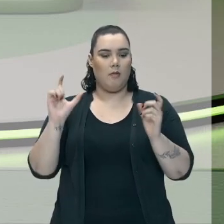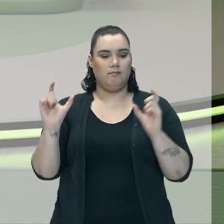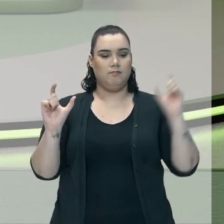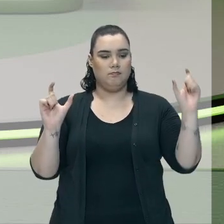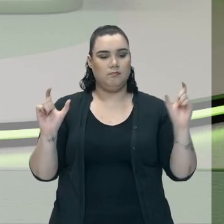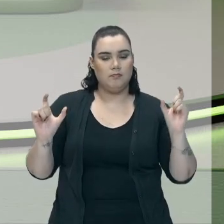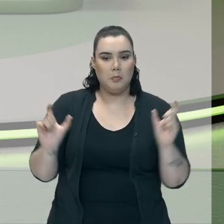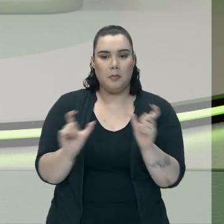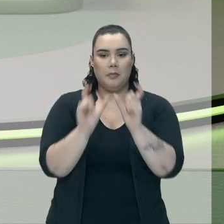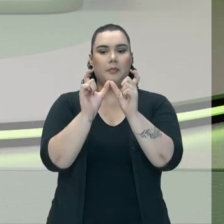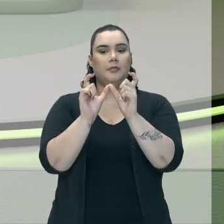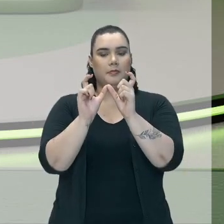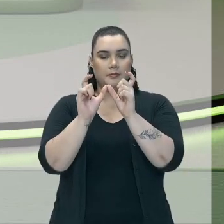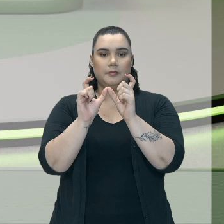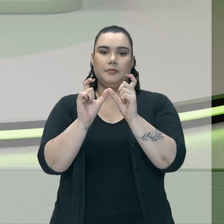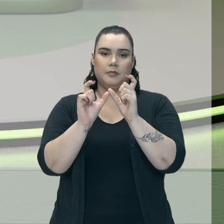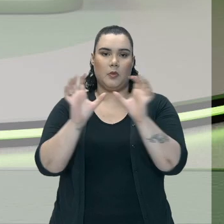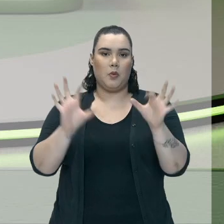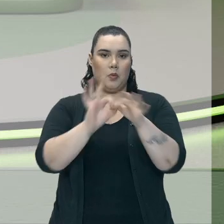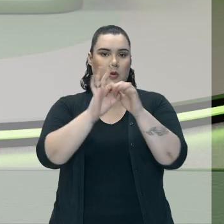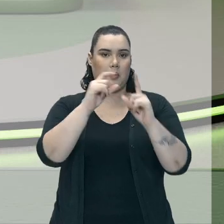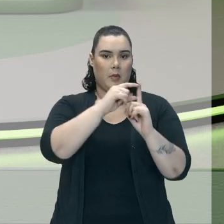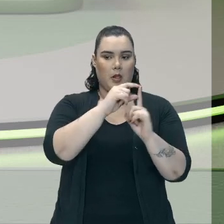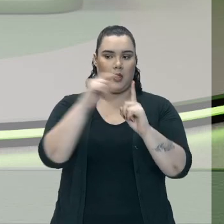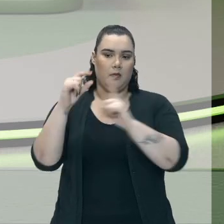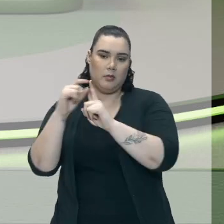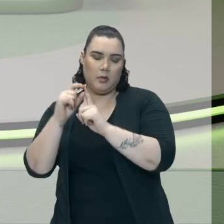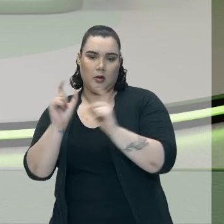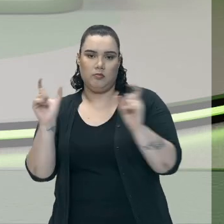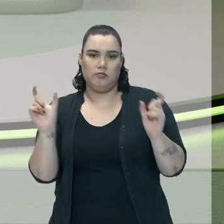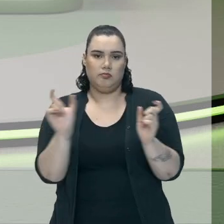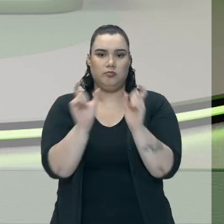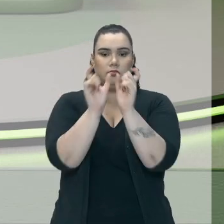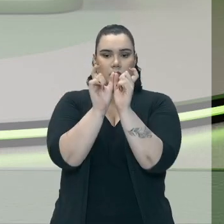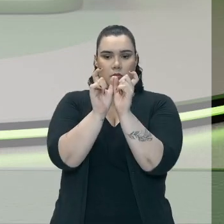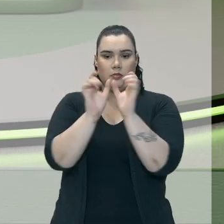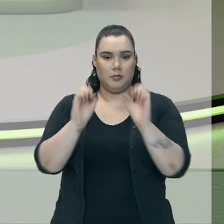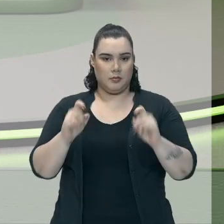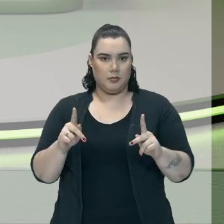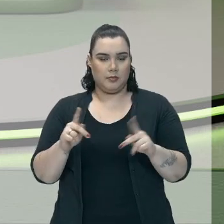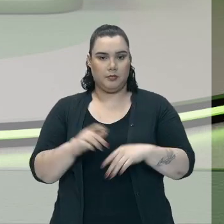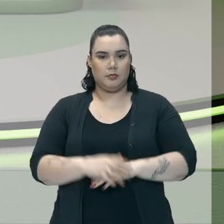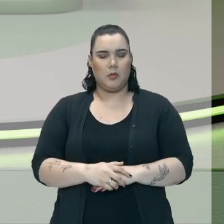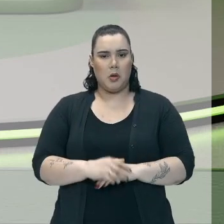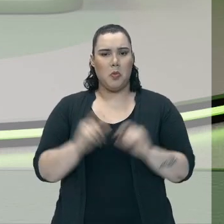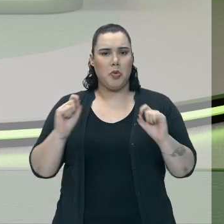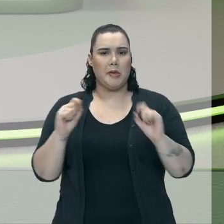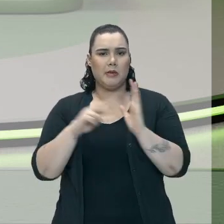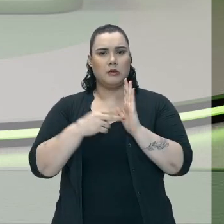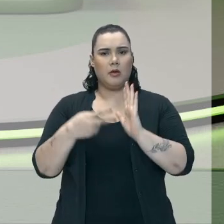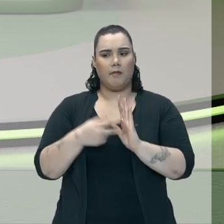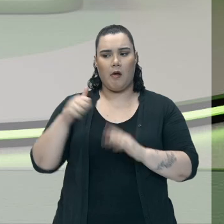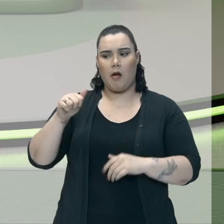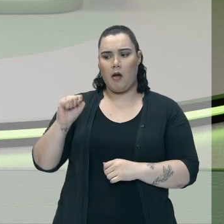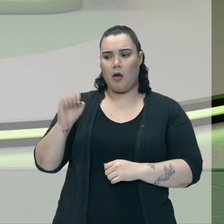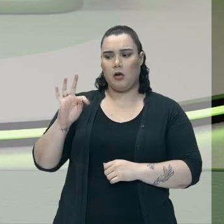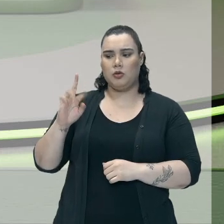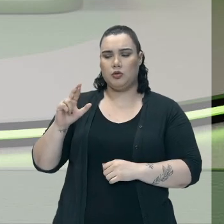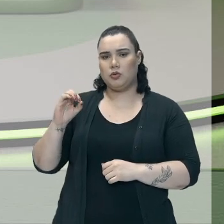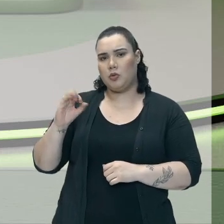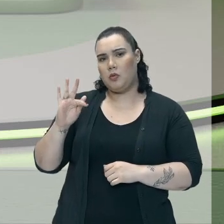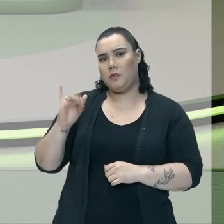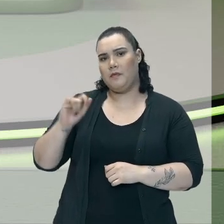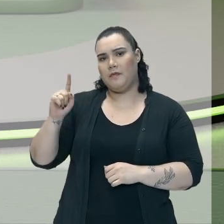composto entre astronomia e física. É a astrofísica. O que estuda então a astrofísica, pessoal?